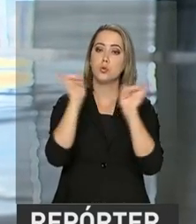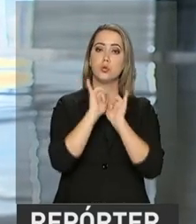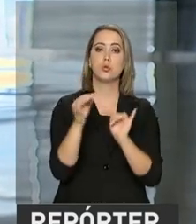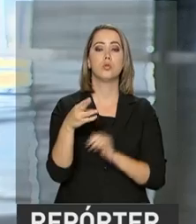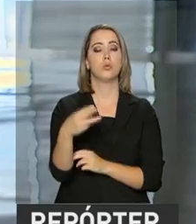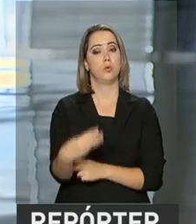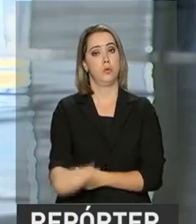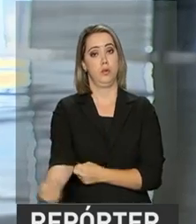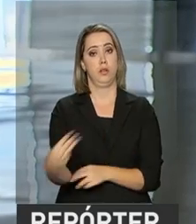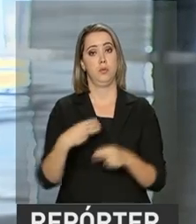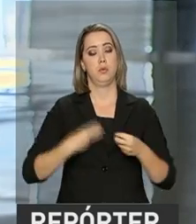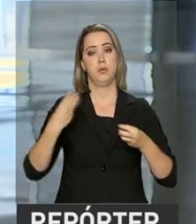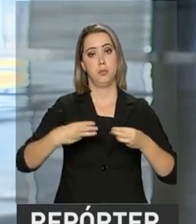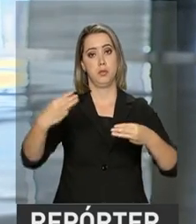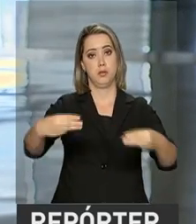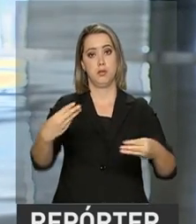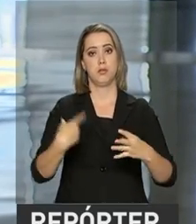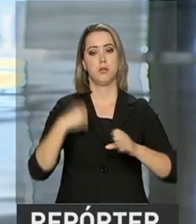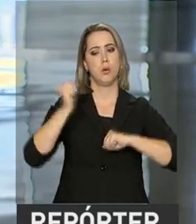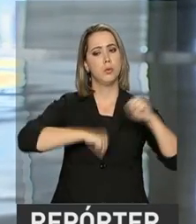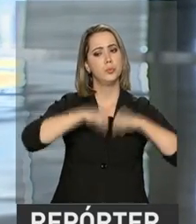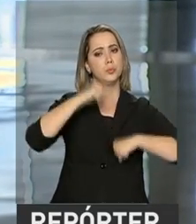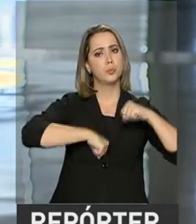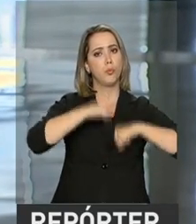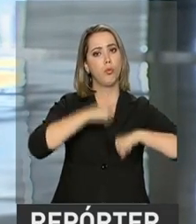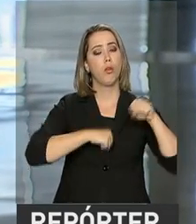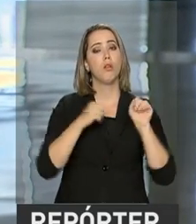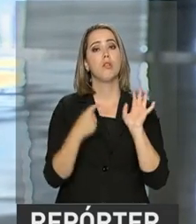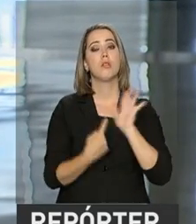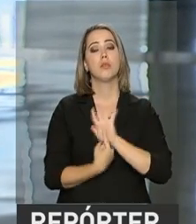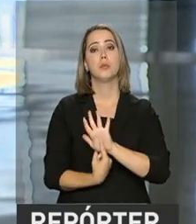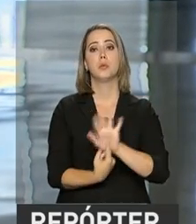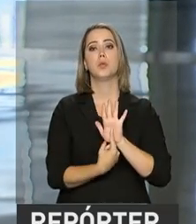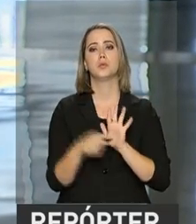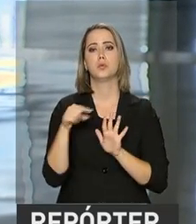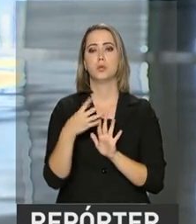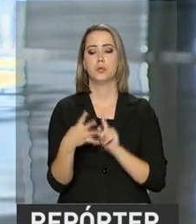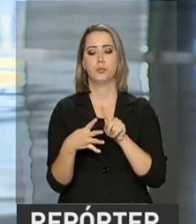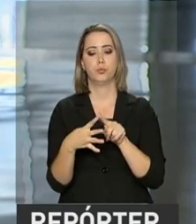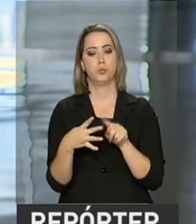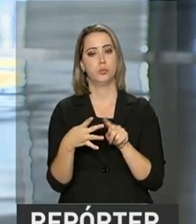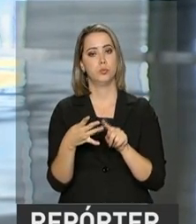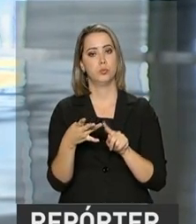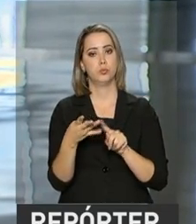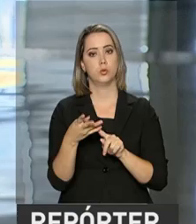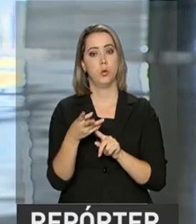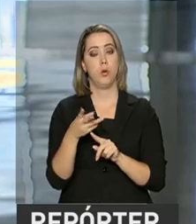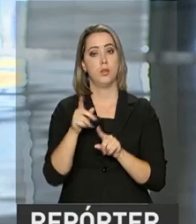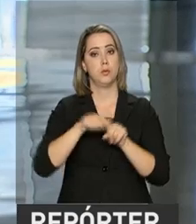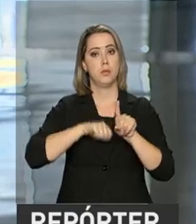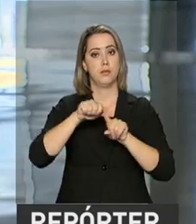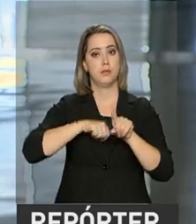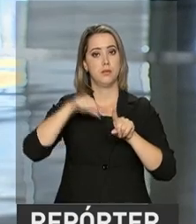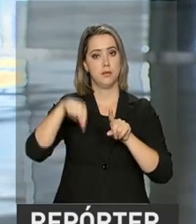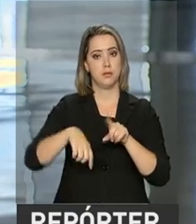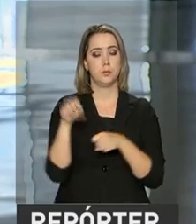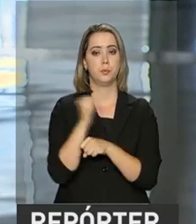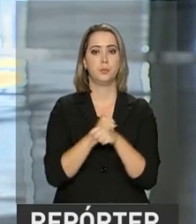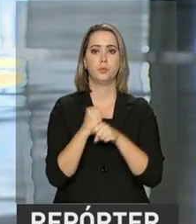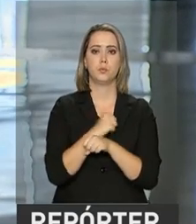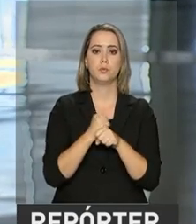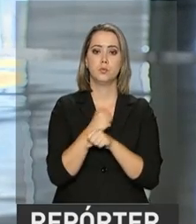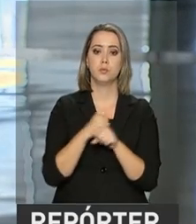pelo Ministério da indústria comércio exterior e serviços diz respeito aos quatro primeiros meses fechados deste ano